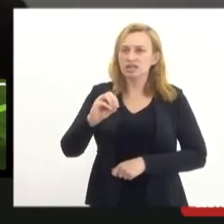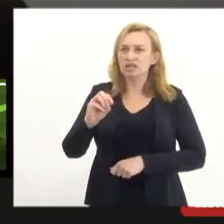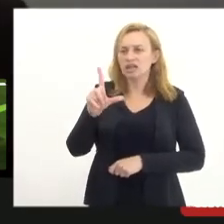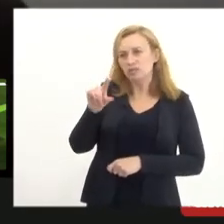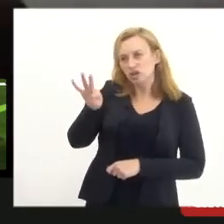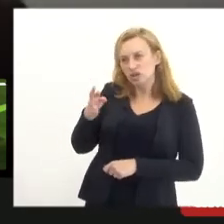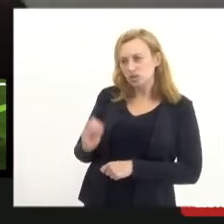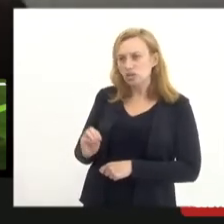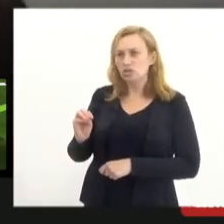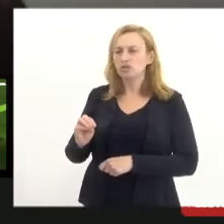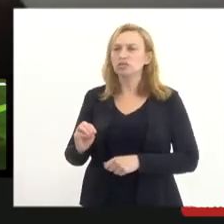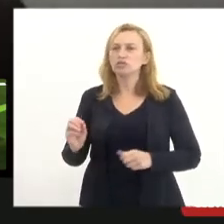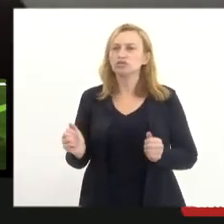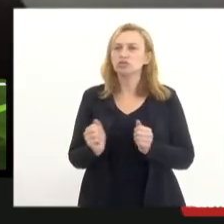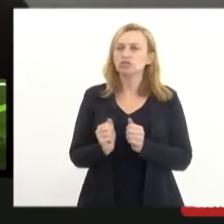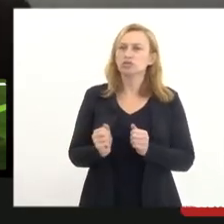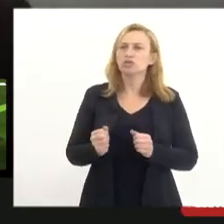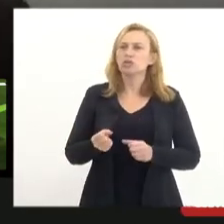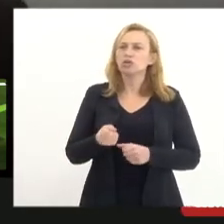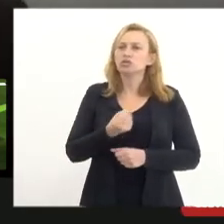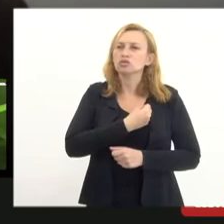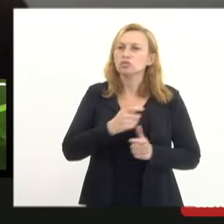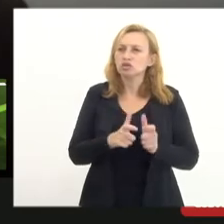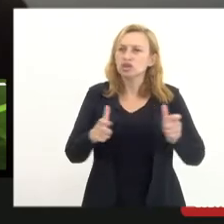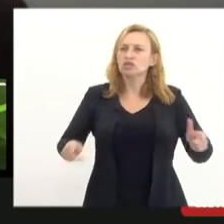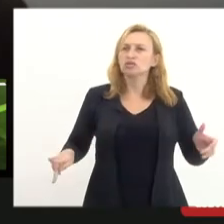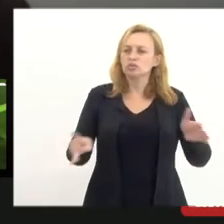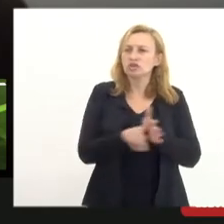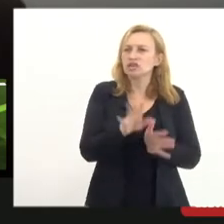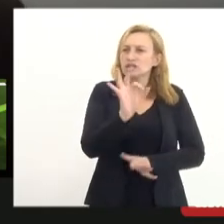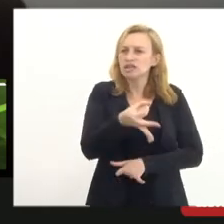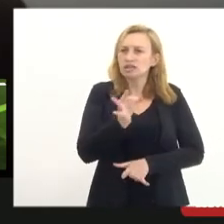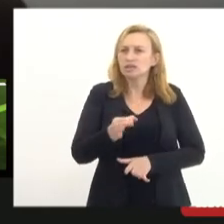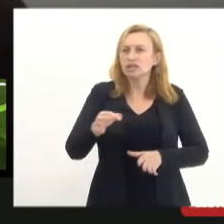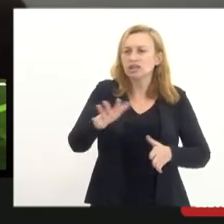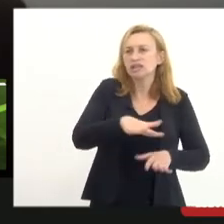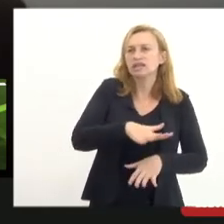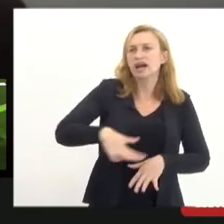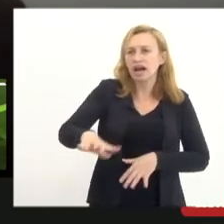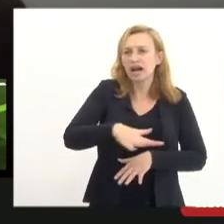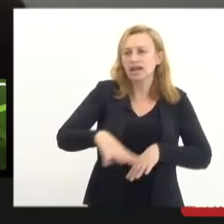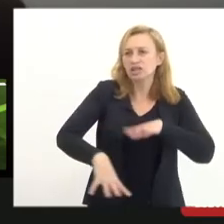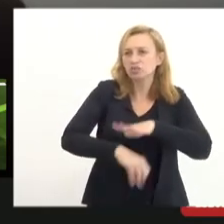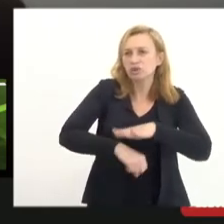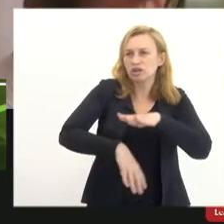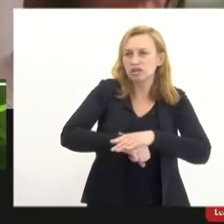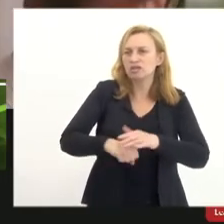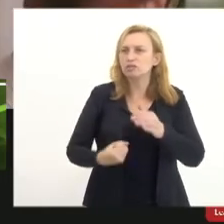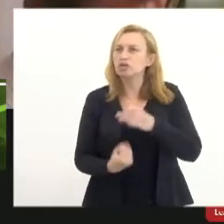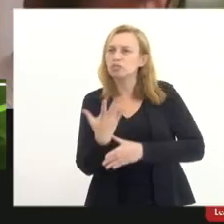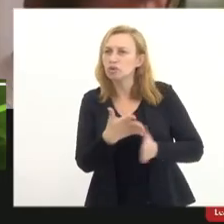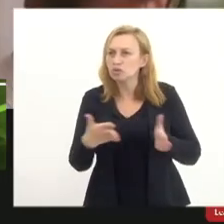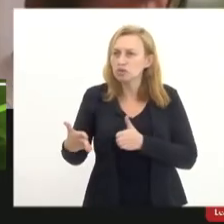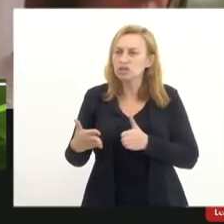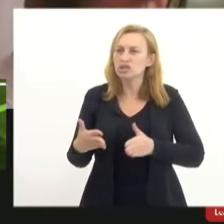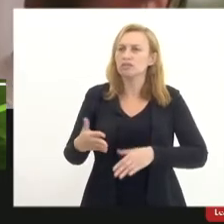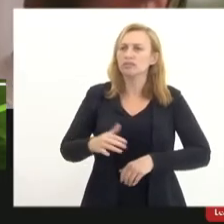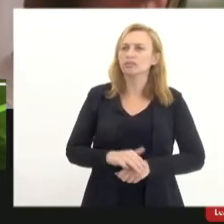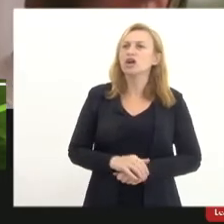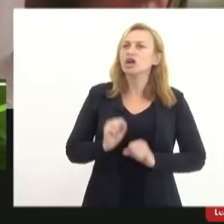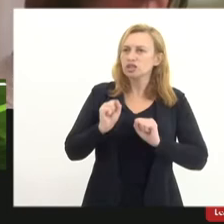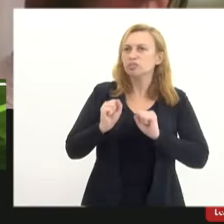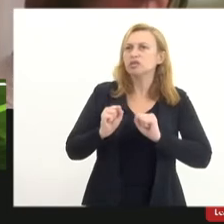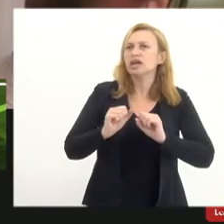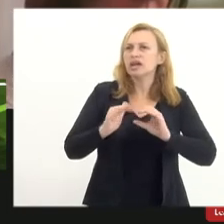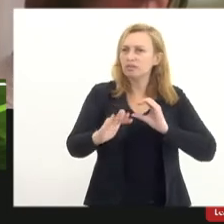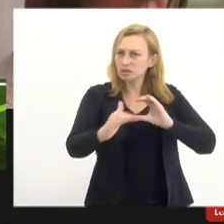envolvidos. A maior parte desses projetos específicos na área de exploração e produção, cerca de 52%. Depois, se puder mandar